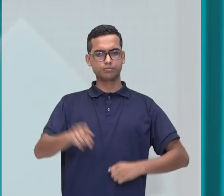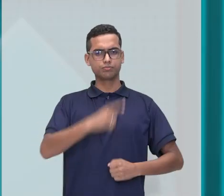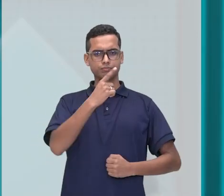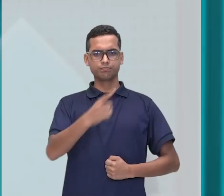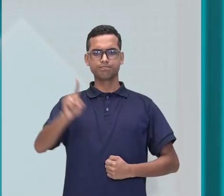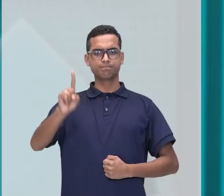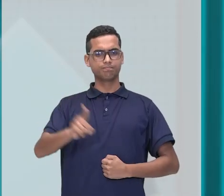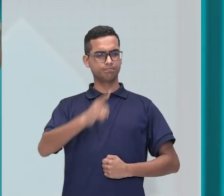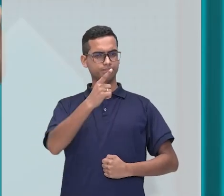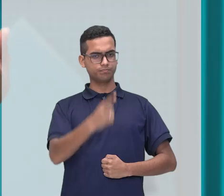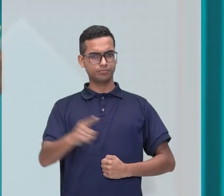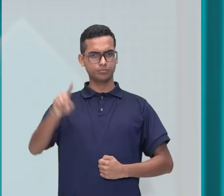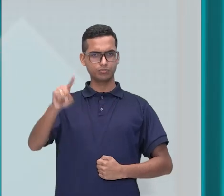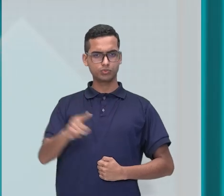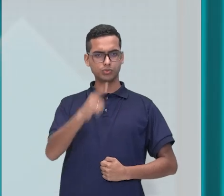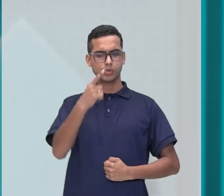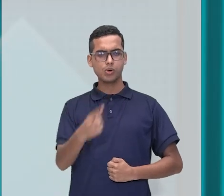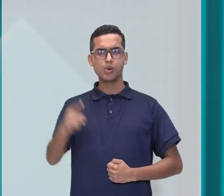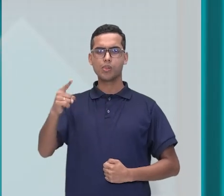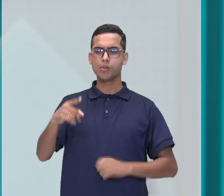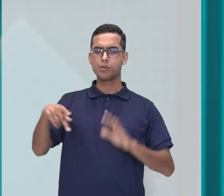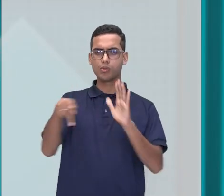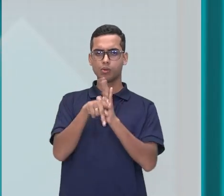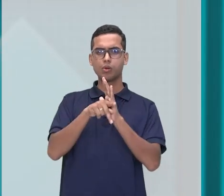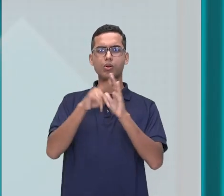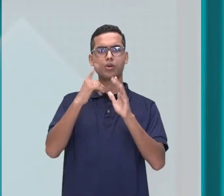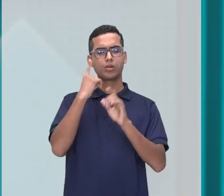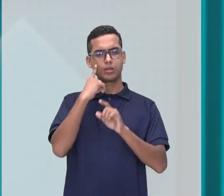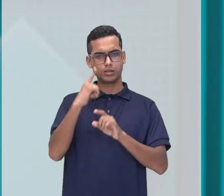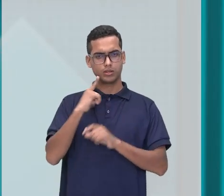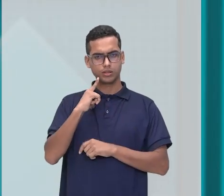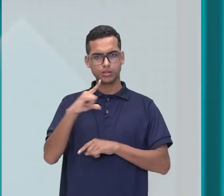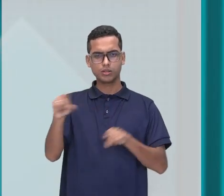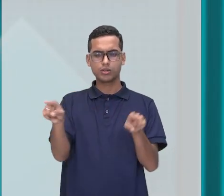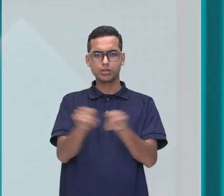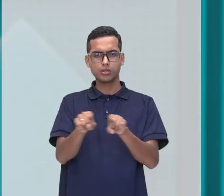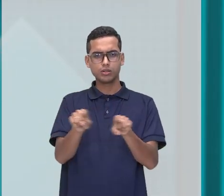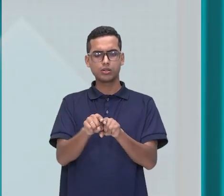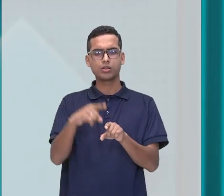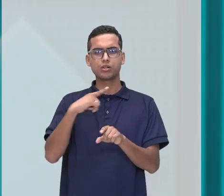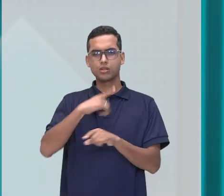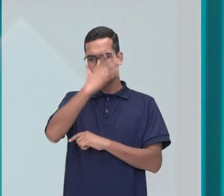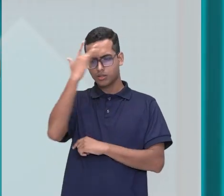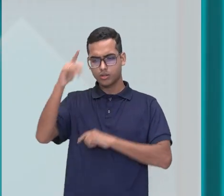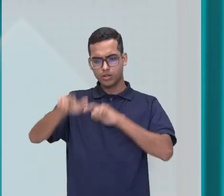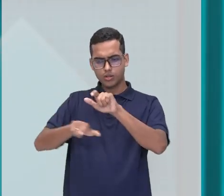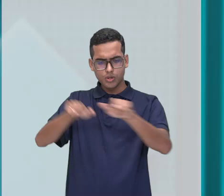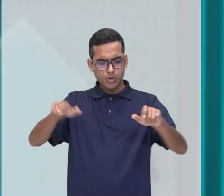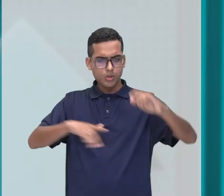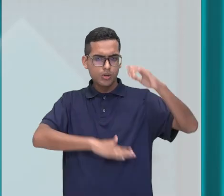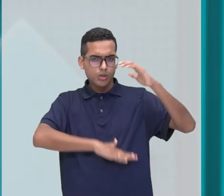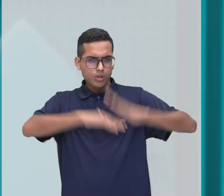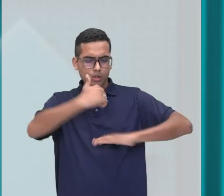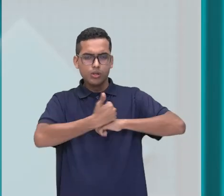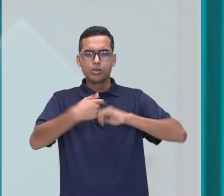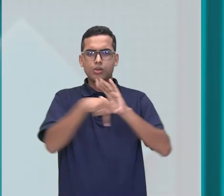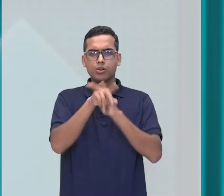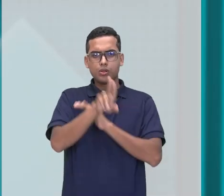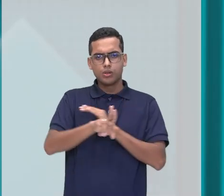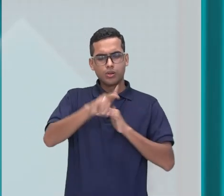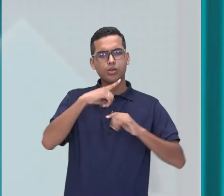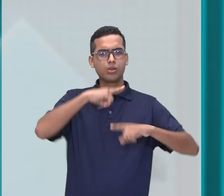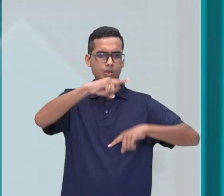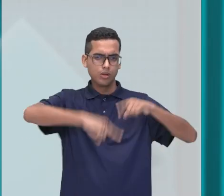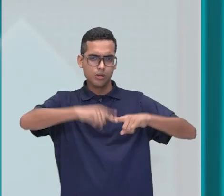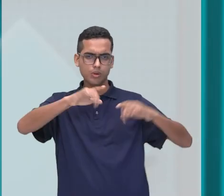numa orquestra sinfônica. Existem os músicos, certo, que tocam os instrumentos